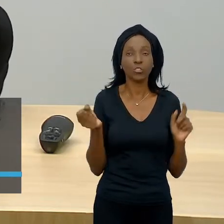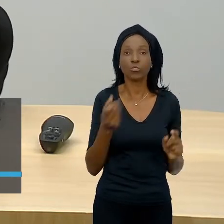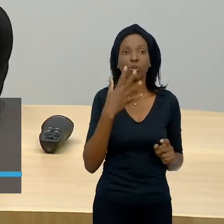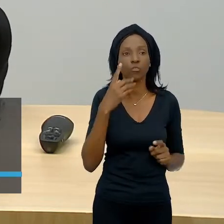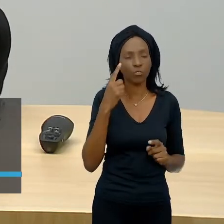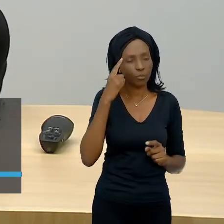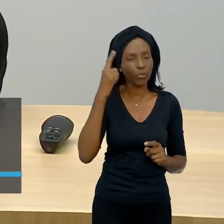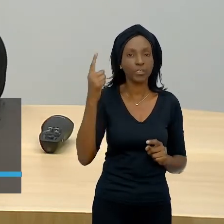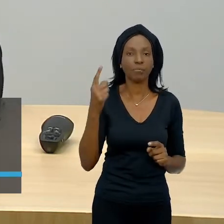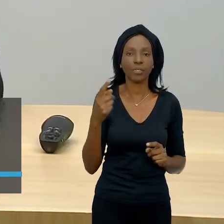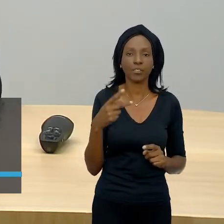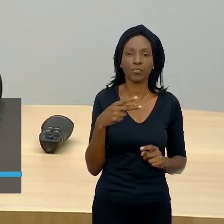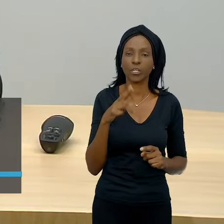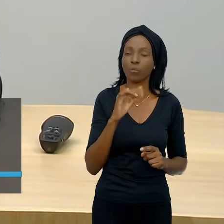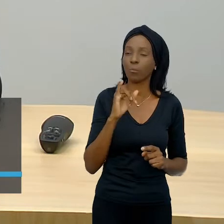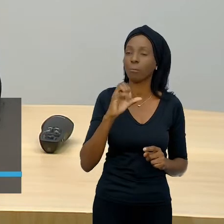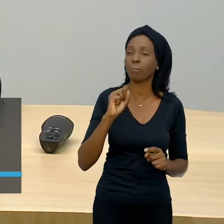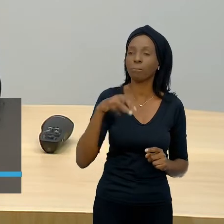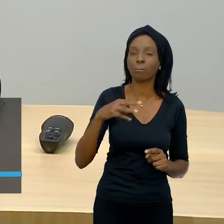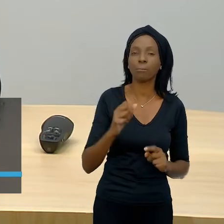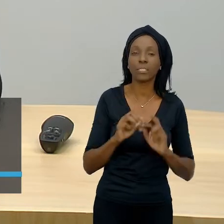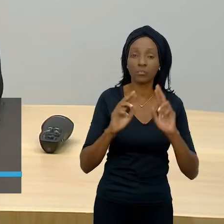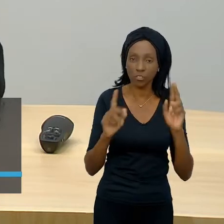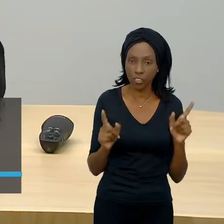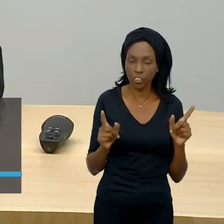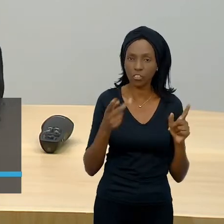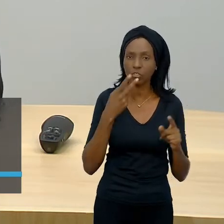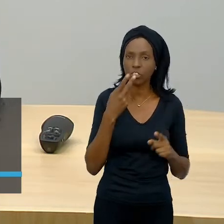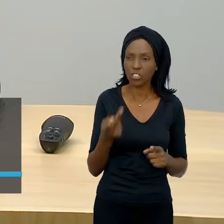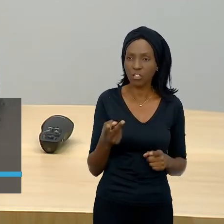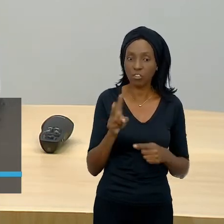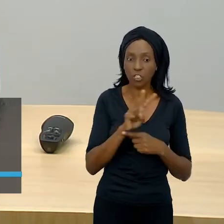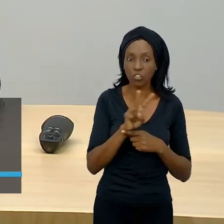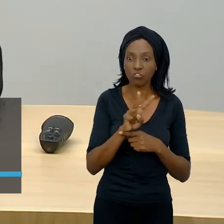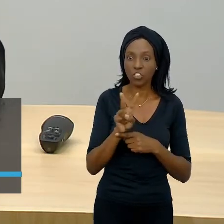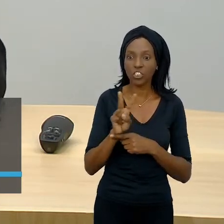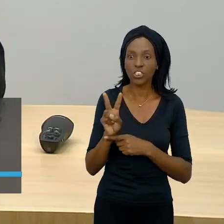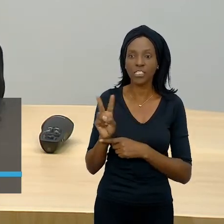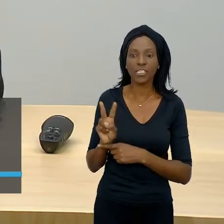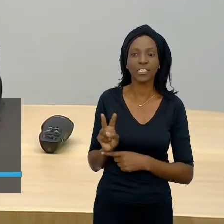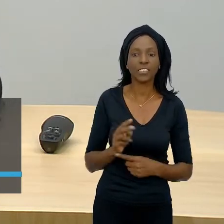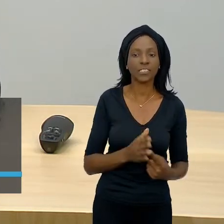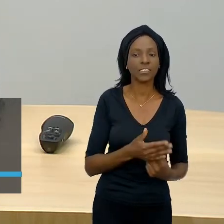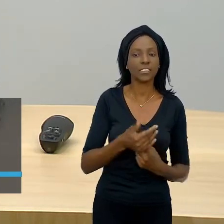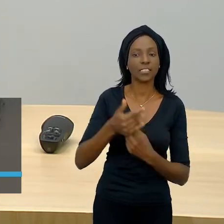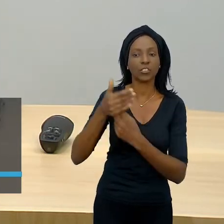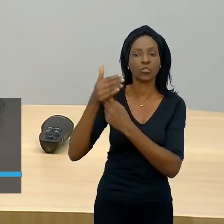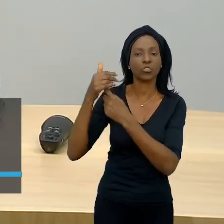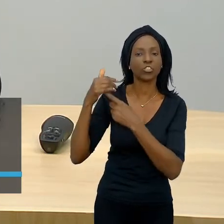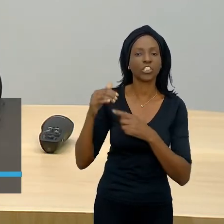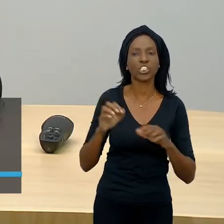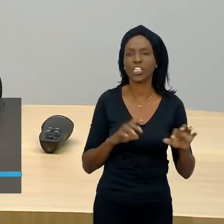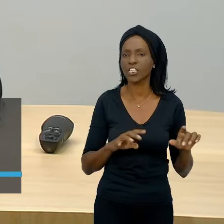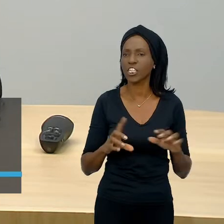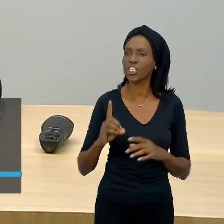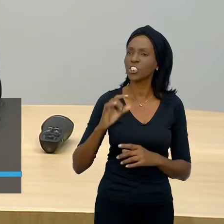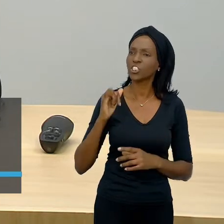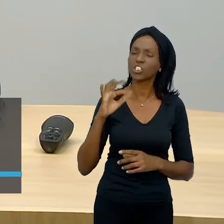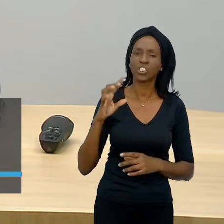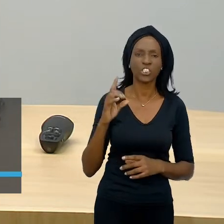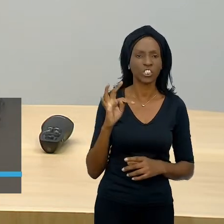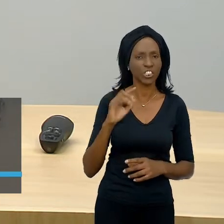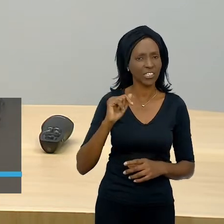novo prisma, né? E quando a gente está falando sobre vigilância, sobre tecnologias digitais, sobre